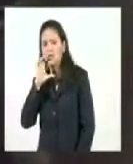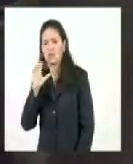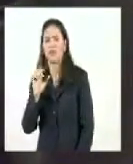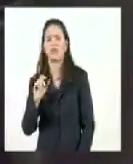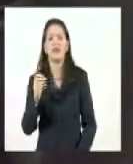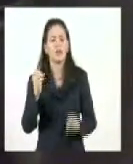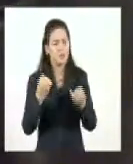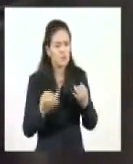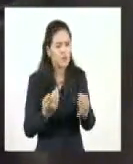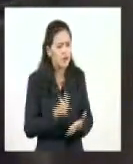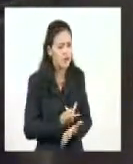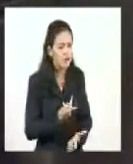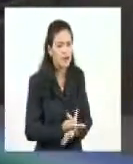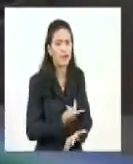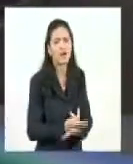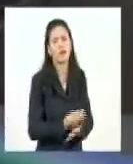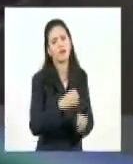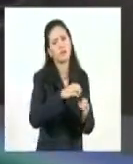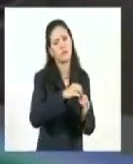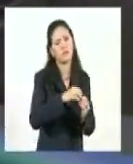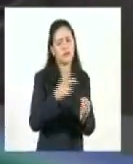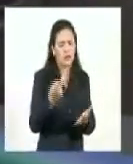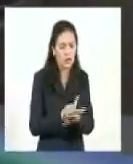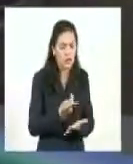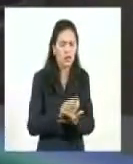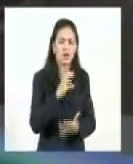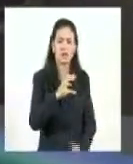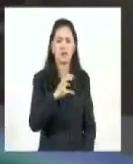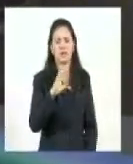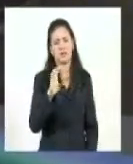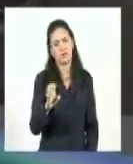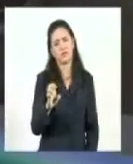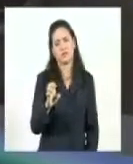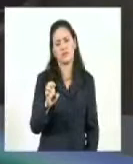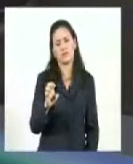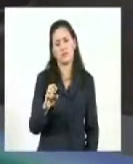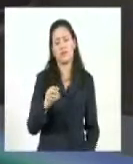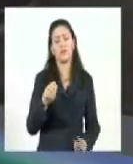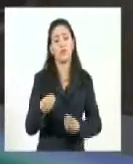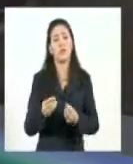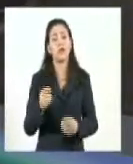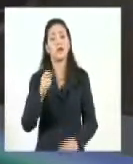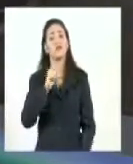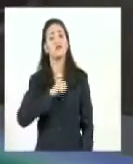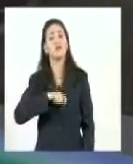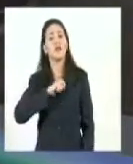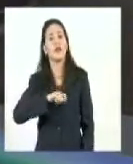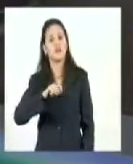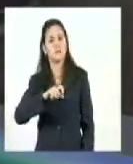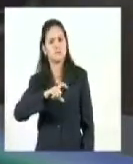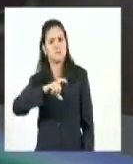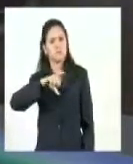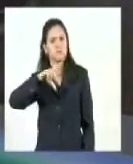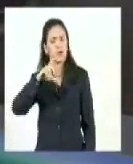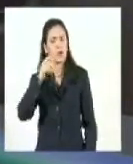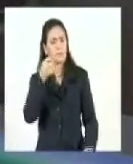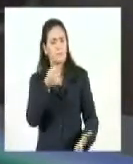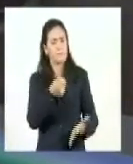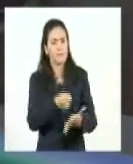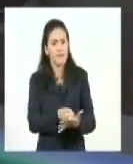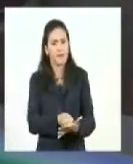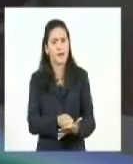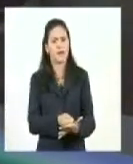CCL, os conselhões, os salários exorbitantes que pagam até hoje para mais